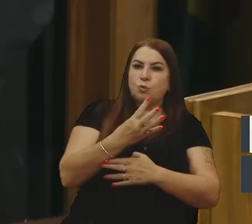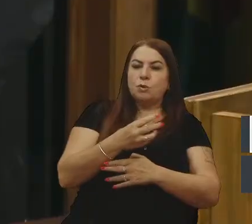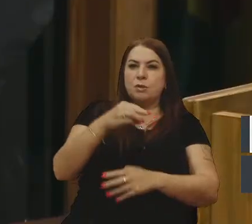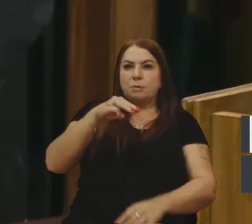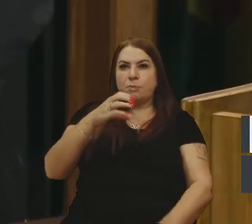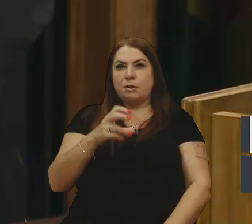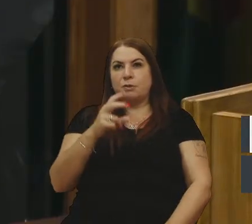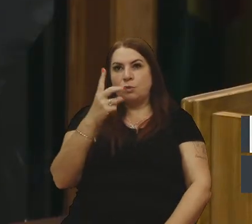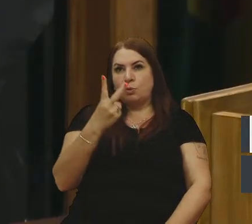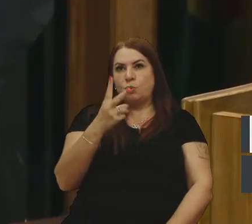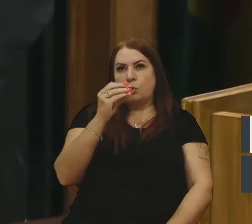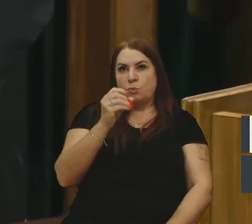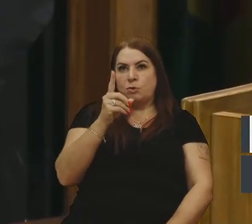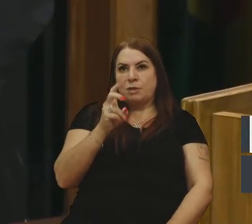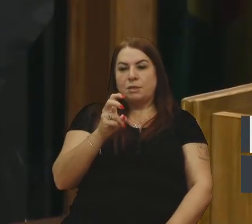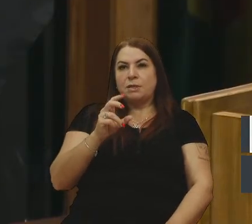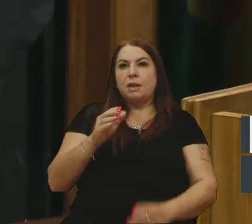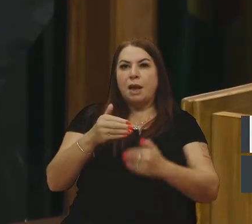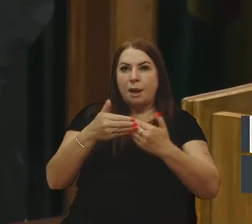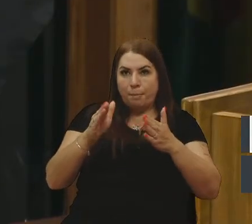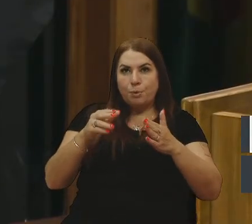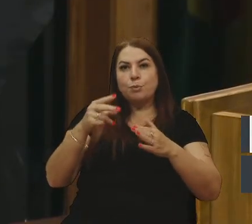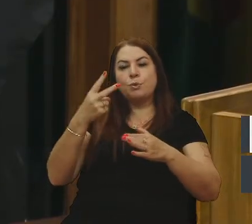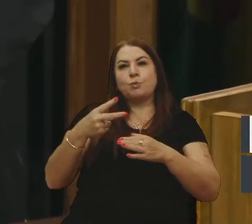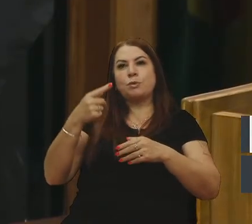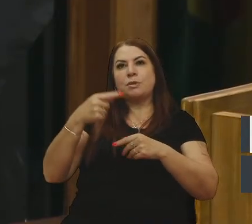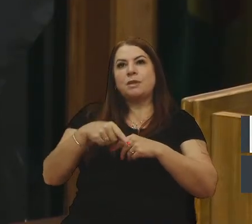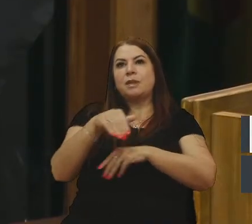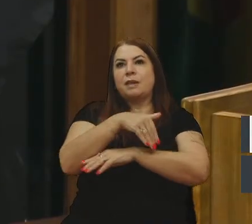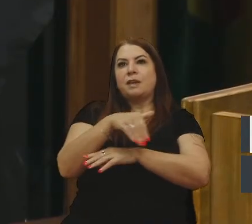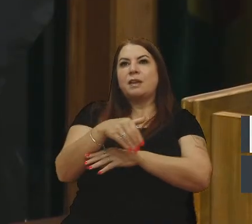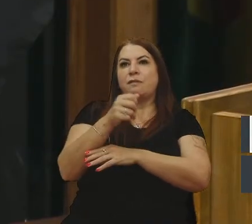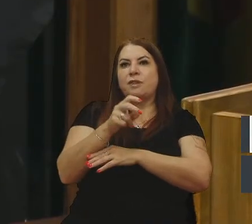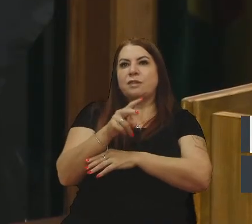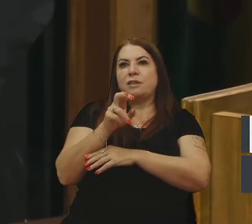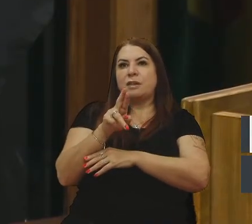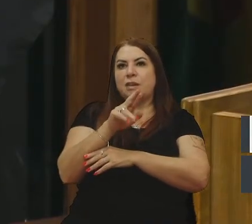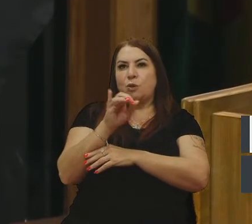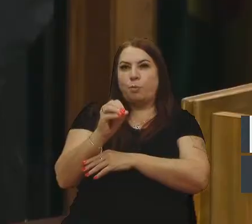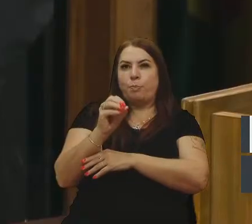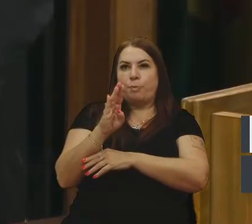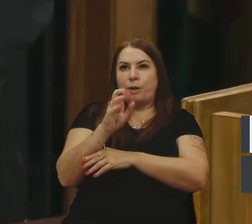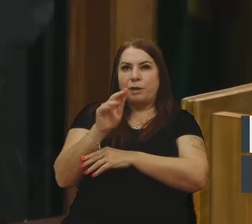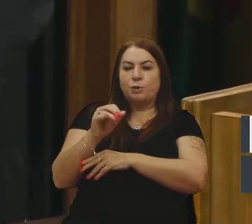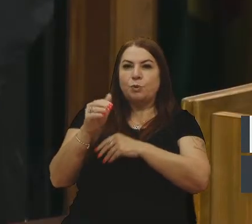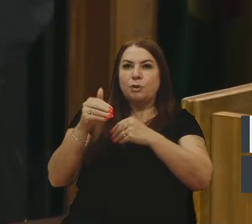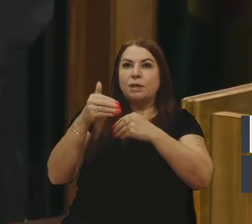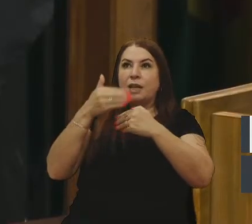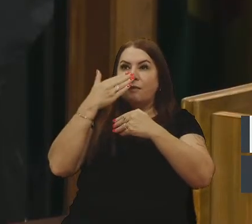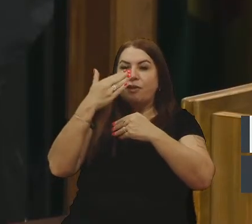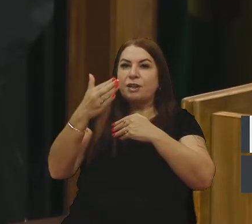de 2015 a gente abriu a segunda loja, que está na Avenida Rio Branco, ali na frente do shopping, é uma loja que está aberta até hoje, e é nessa loja,